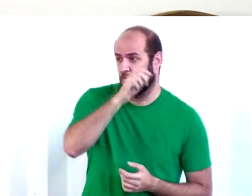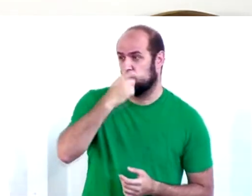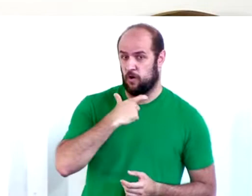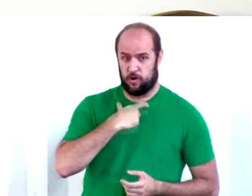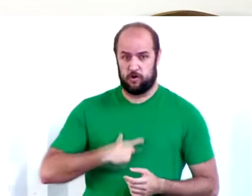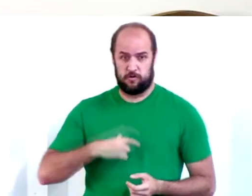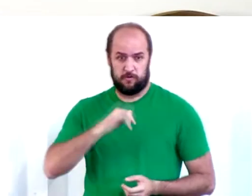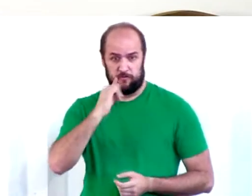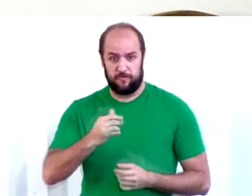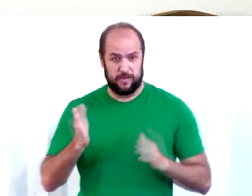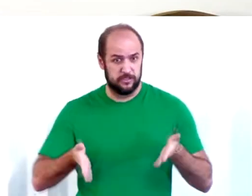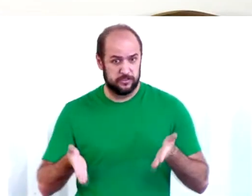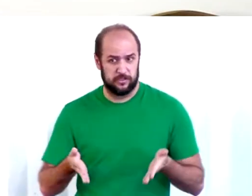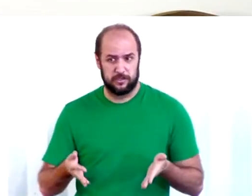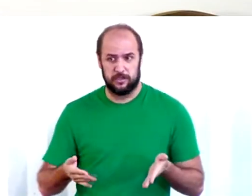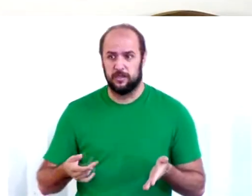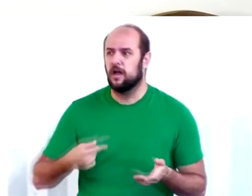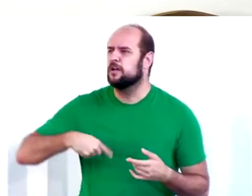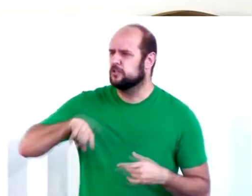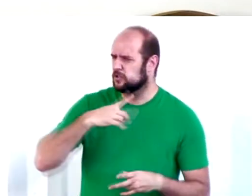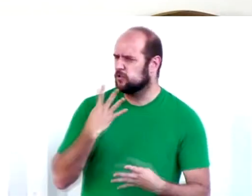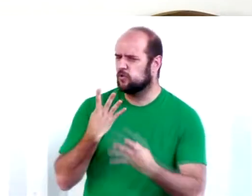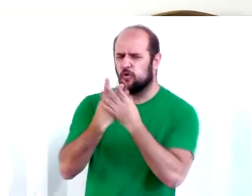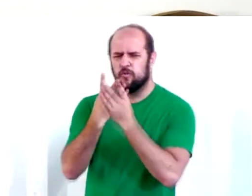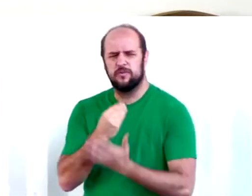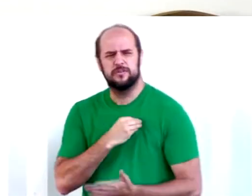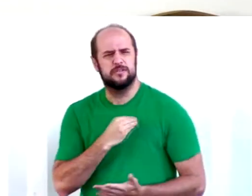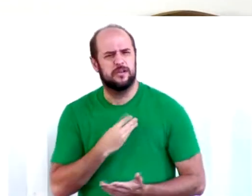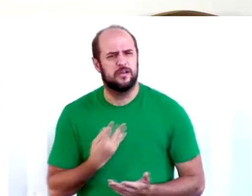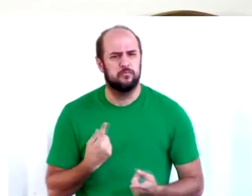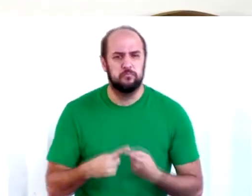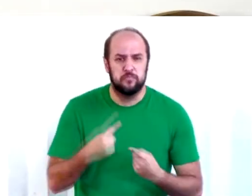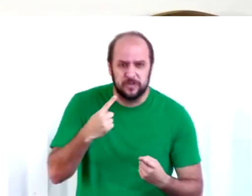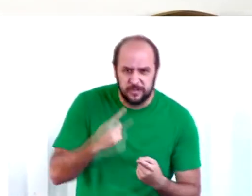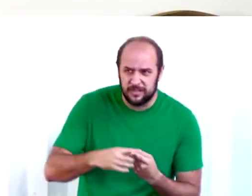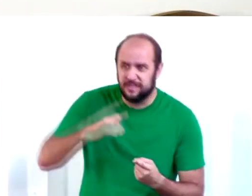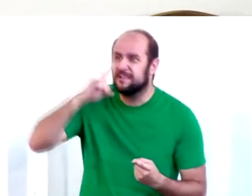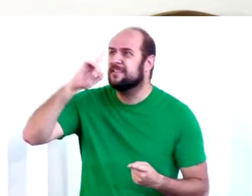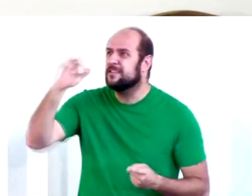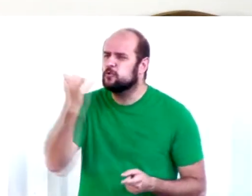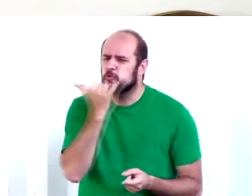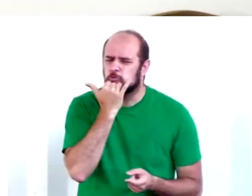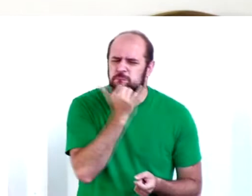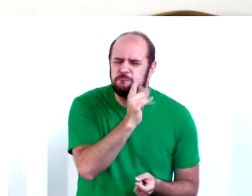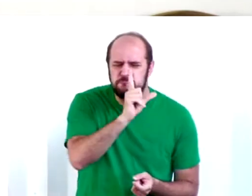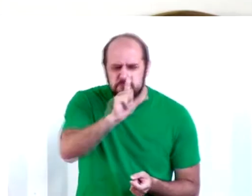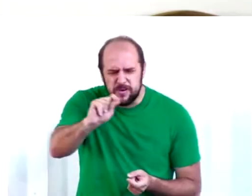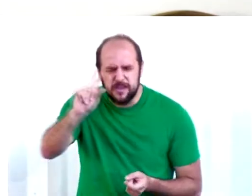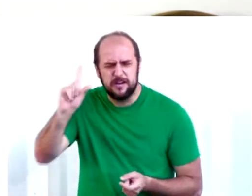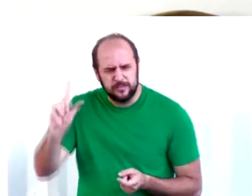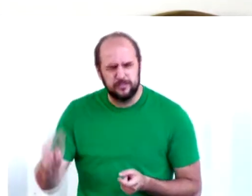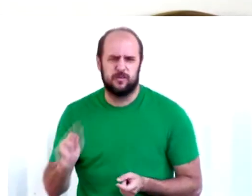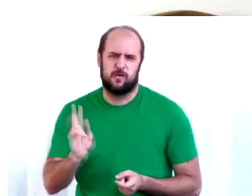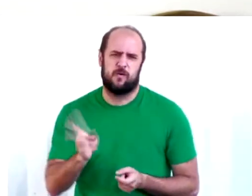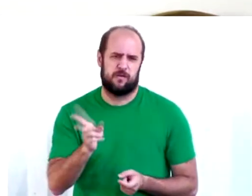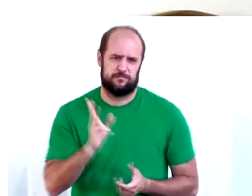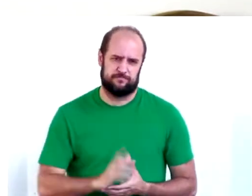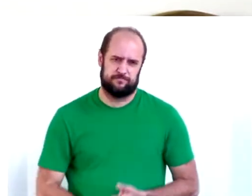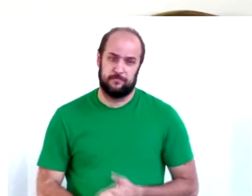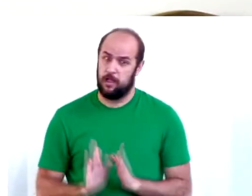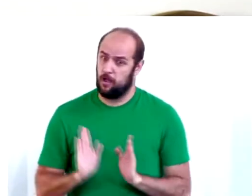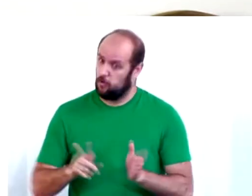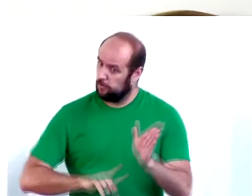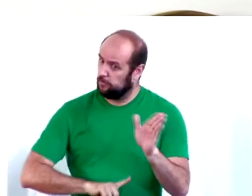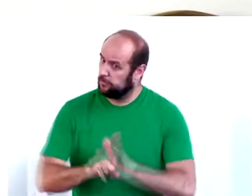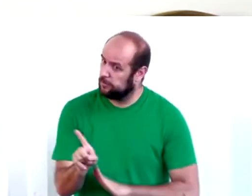numa entrelinha: irmãos, vamos confessar os nossos pecados, porque Deus perdoa o pecador arrependido. Agora eu te